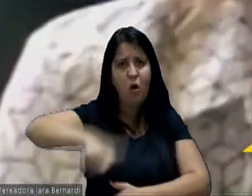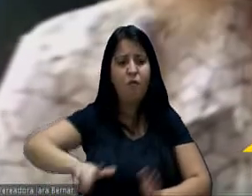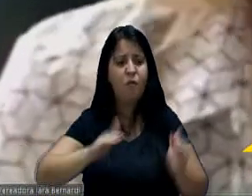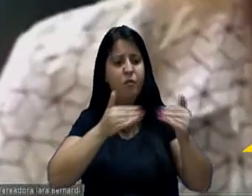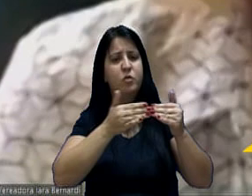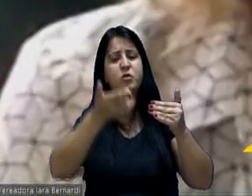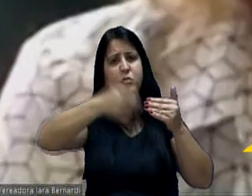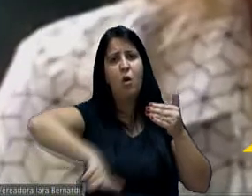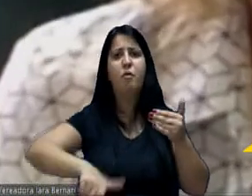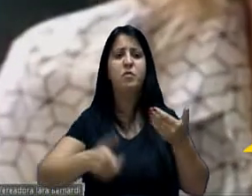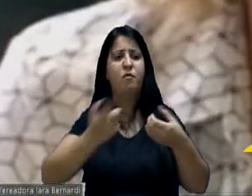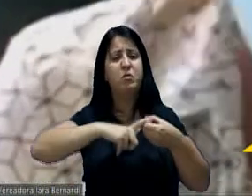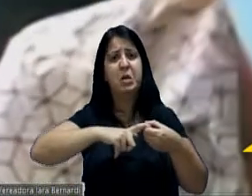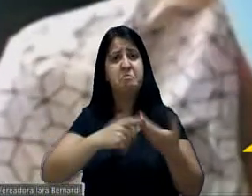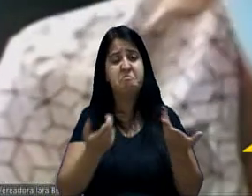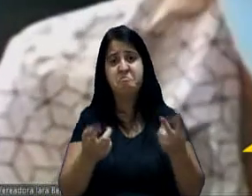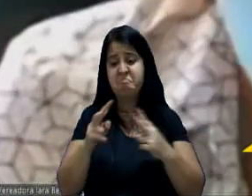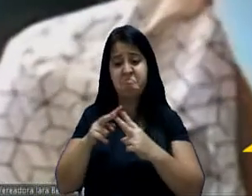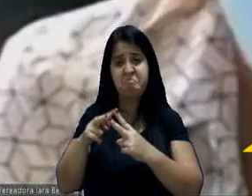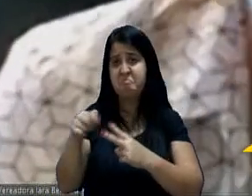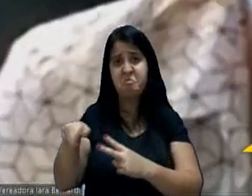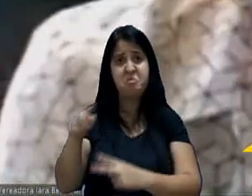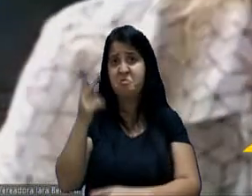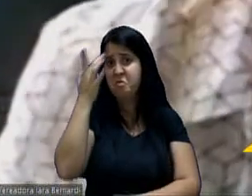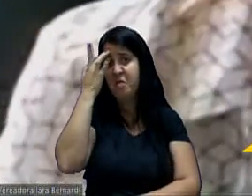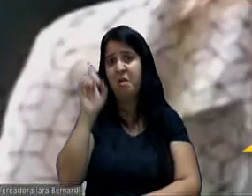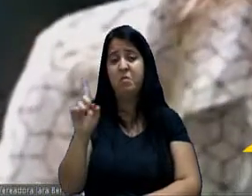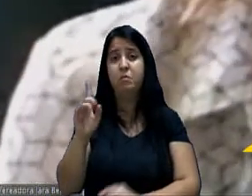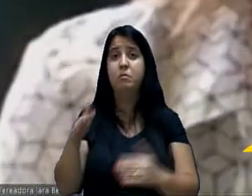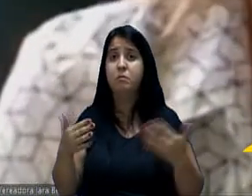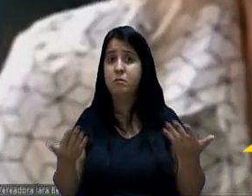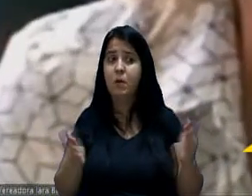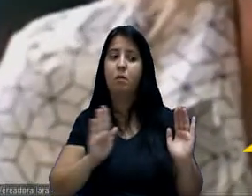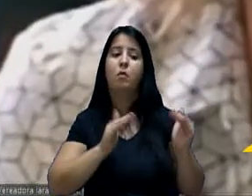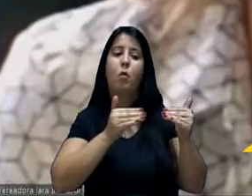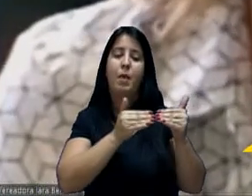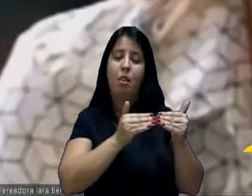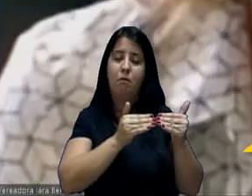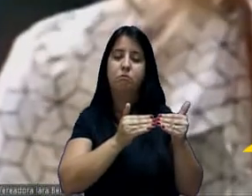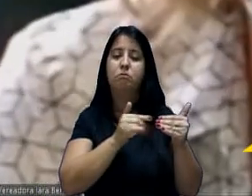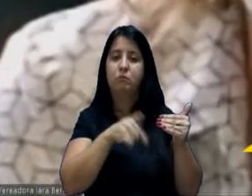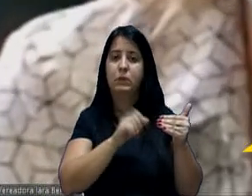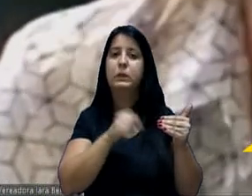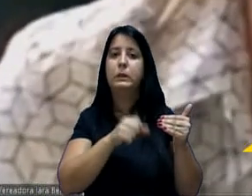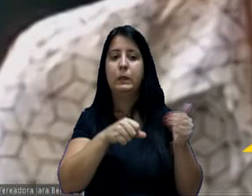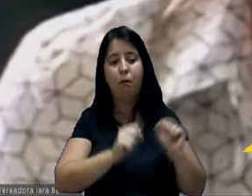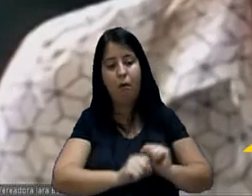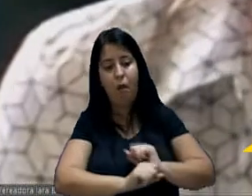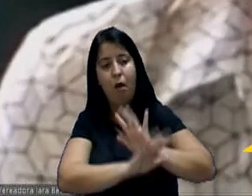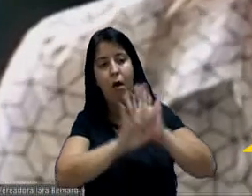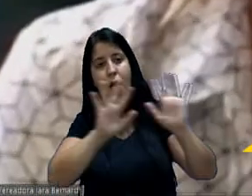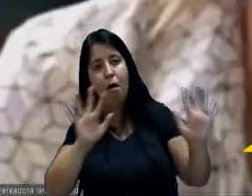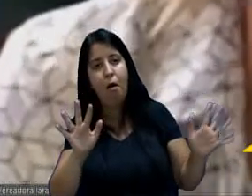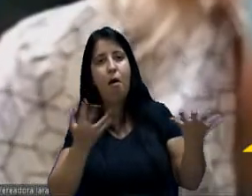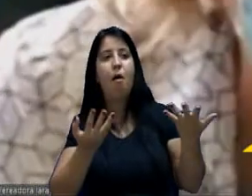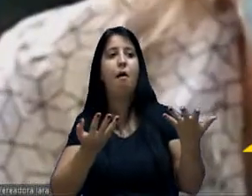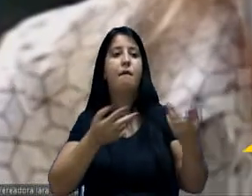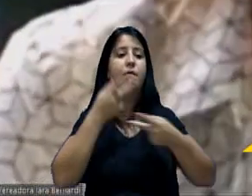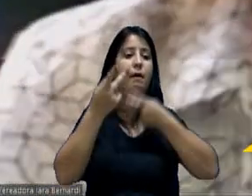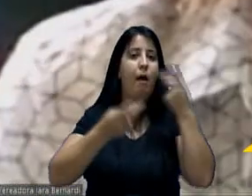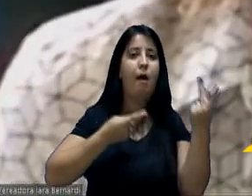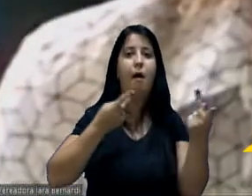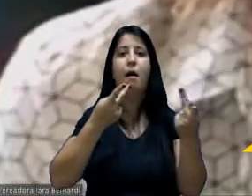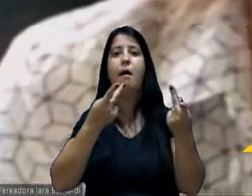sido refeito. Então, o comitê, esse sim, daria transparência, ouviria